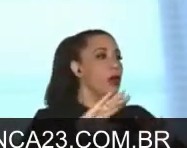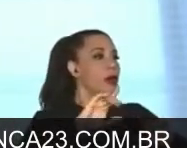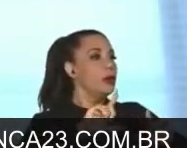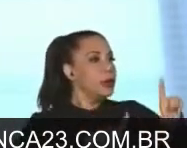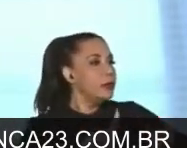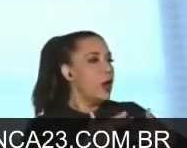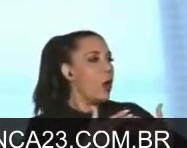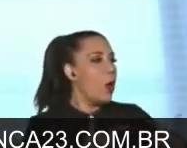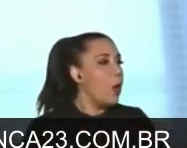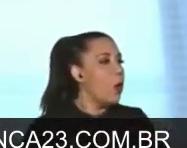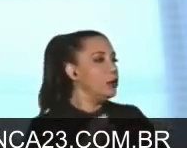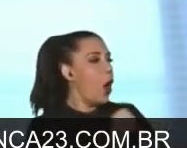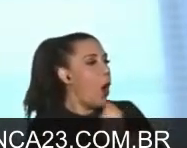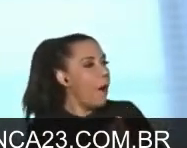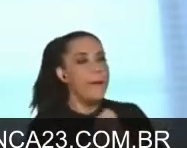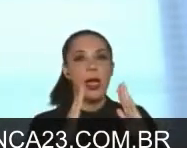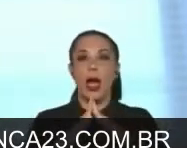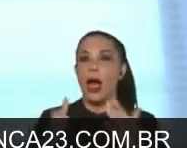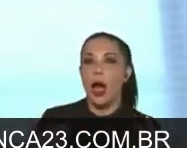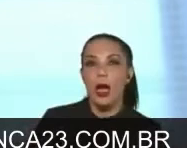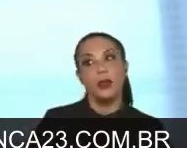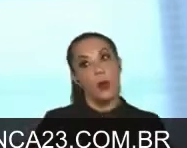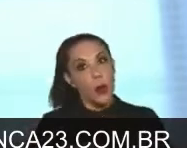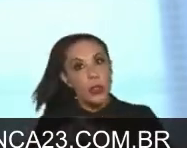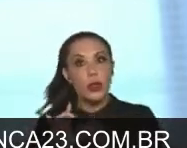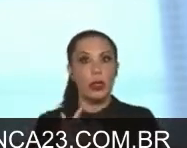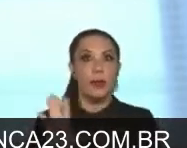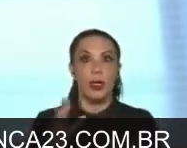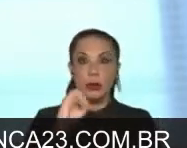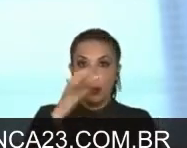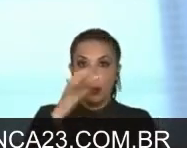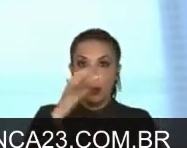faça uma reforma, ou compre um equipamento, né, algum eletrodoméstico,